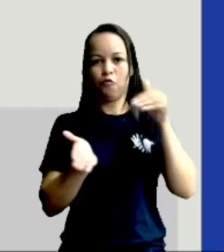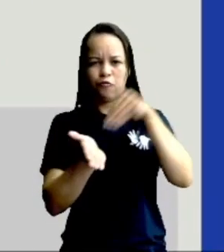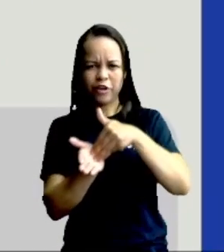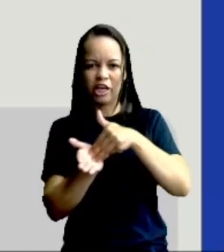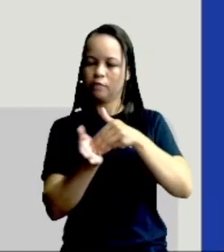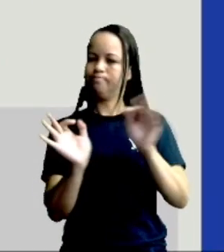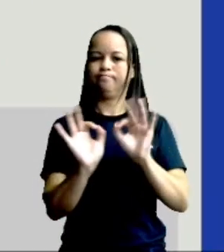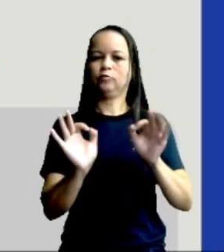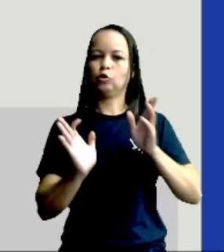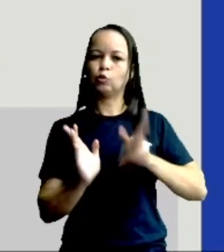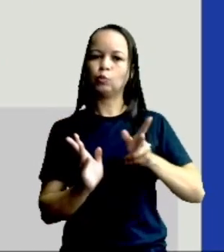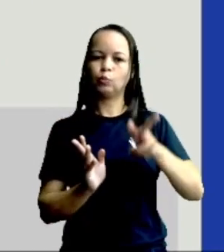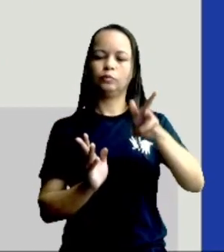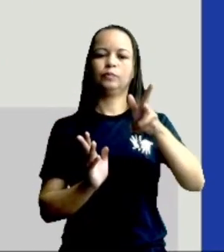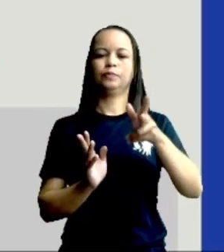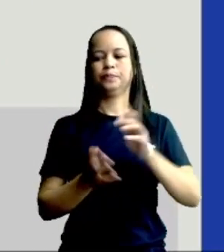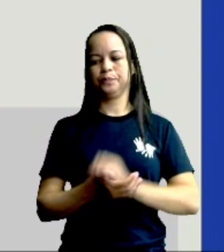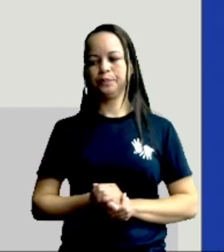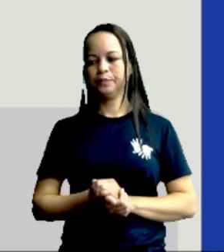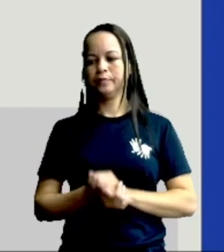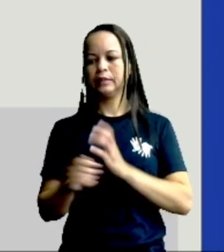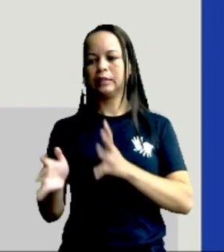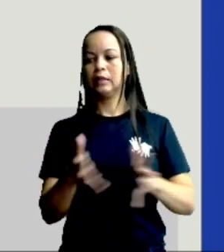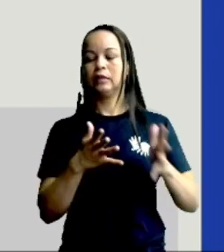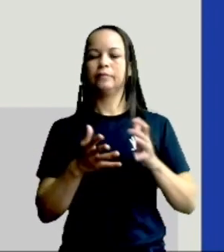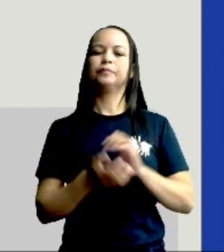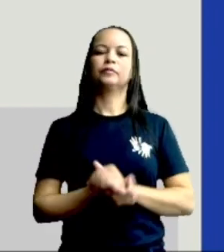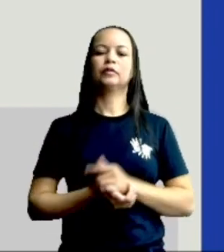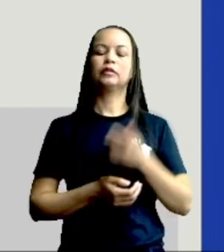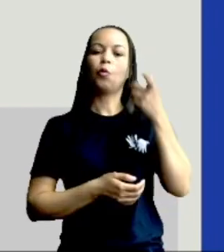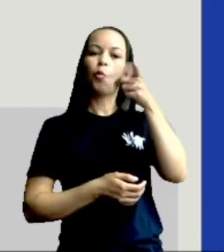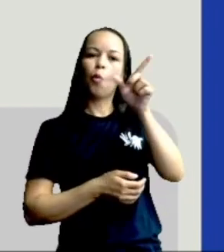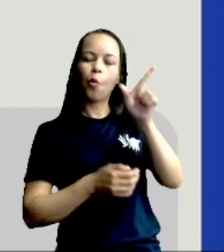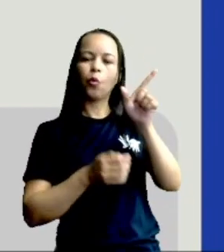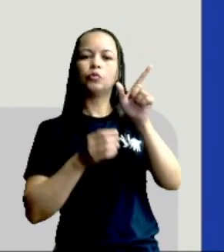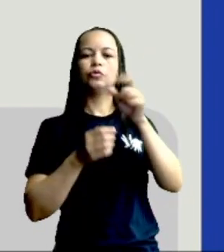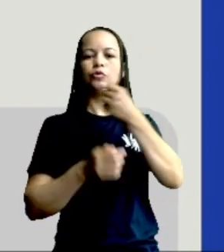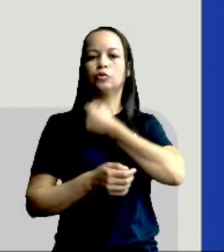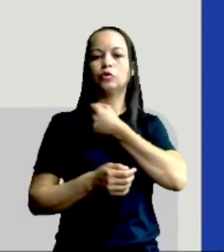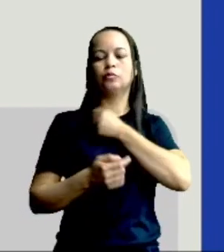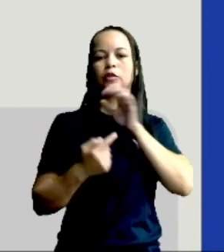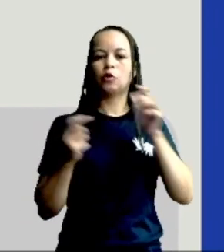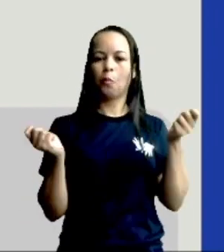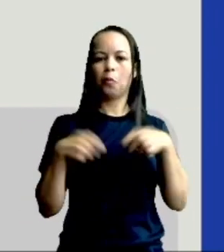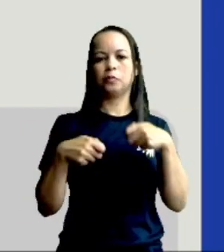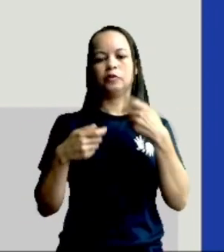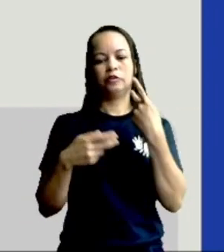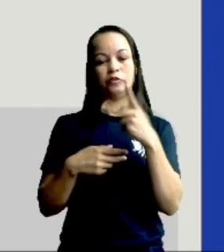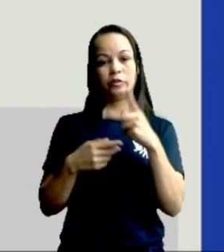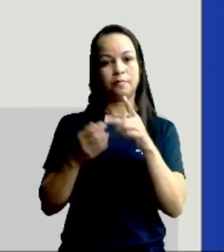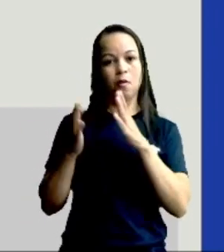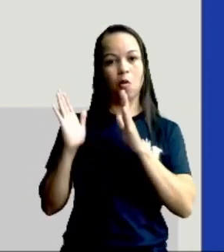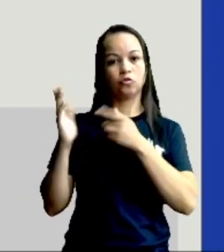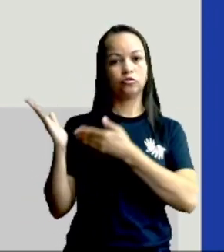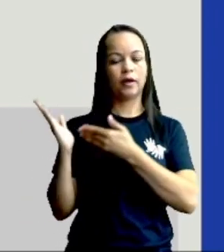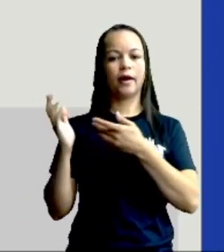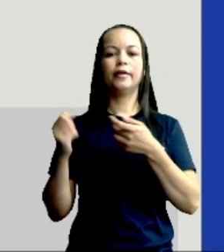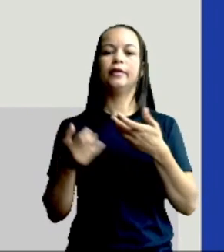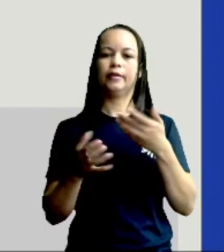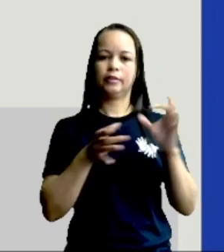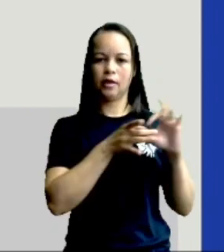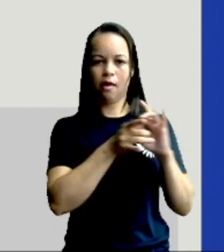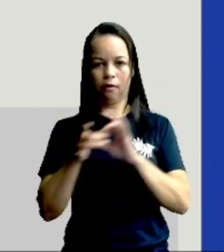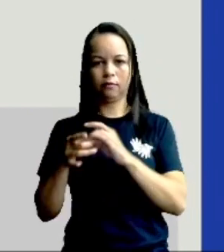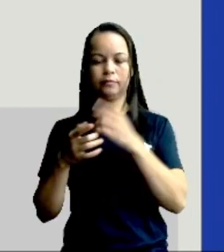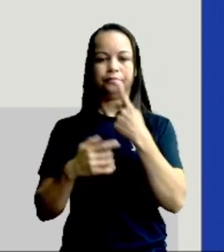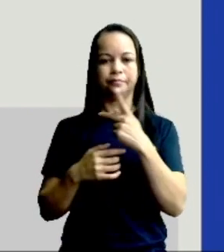esses 3 pontinhos, porque em seguida outros números são possíveis de estar aí nesse contexto, tá?